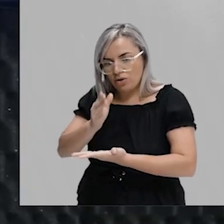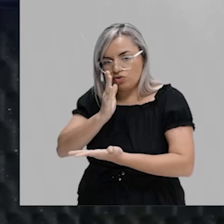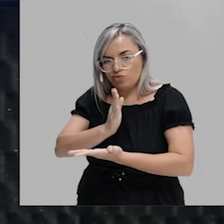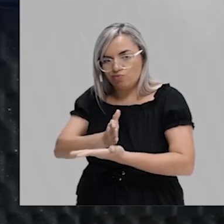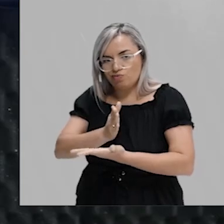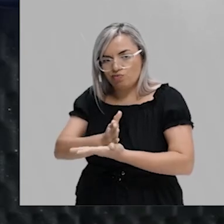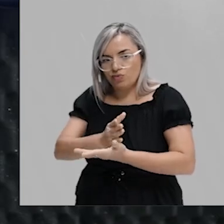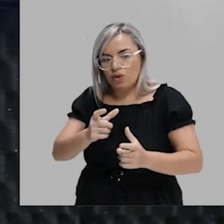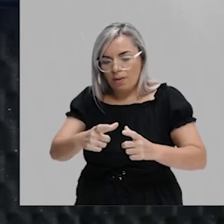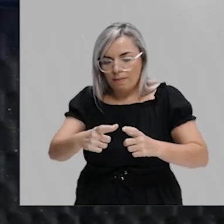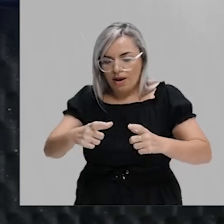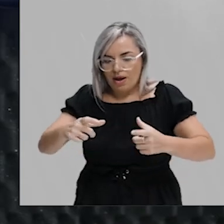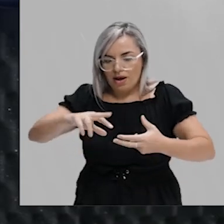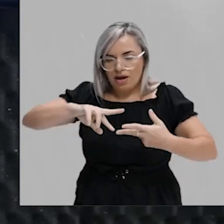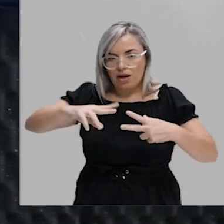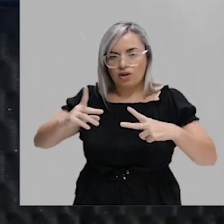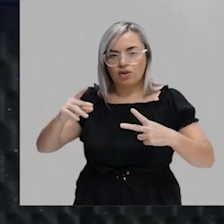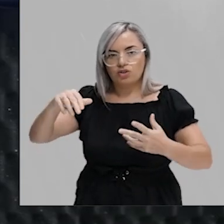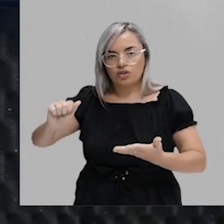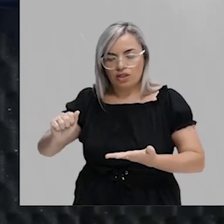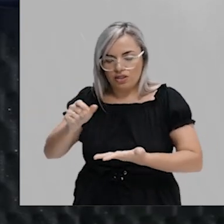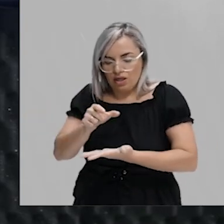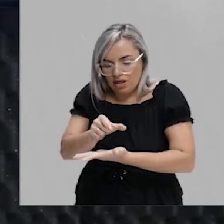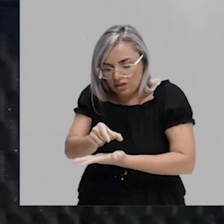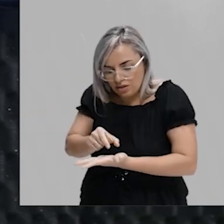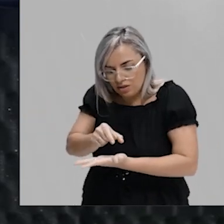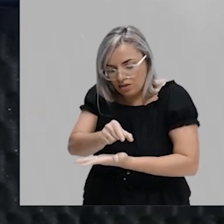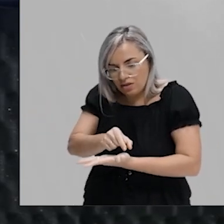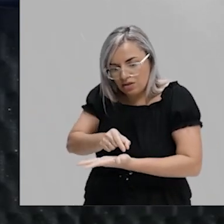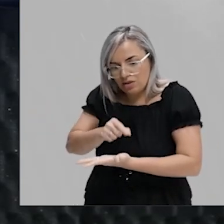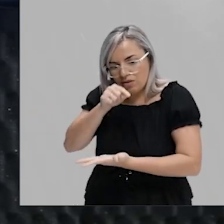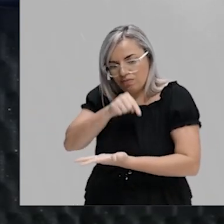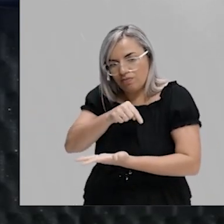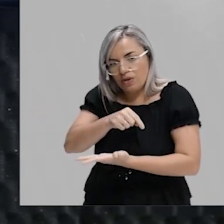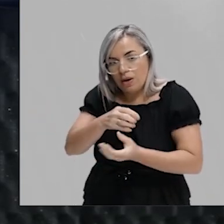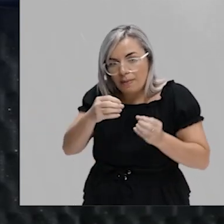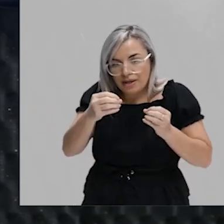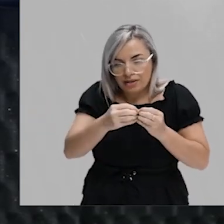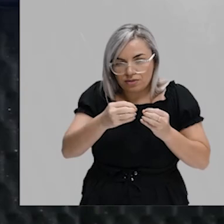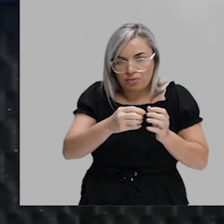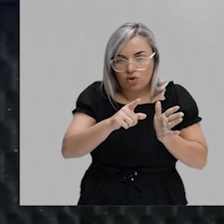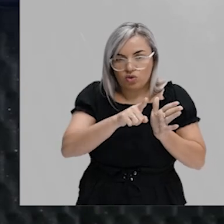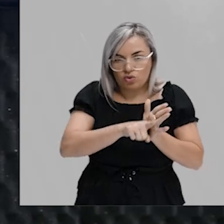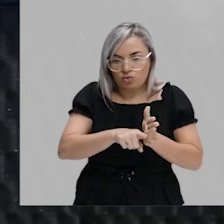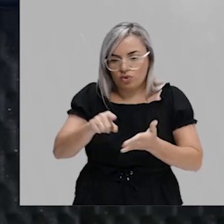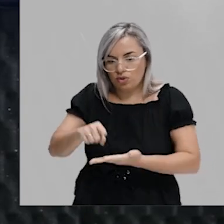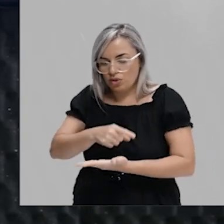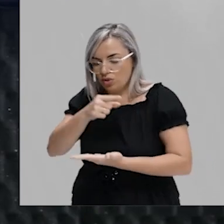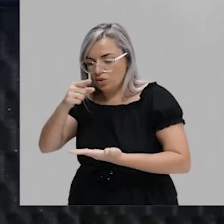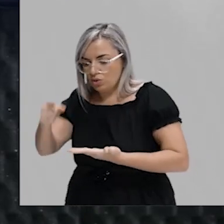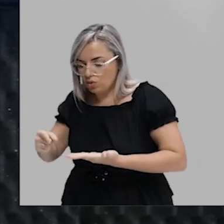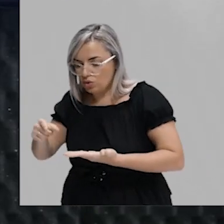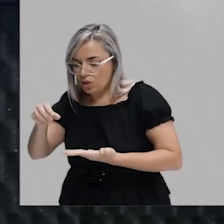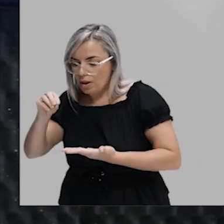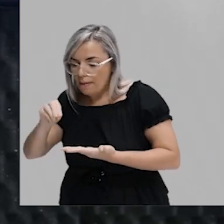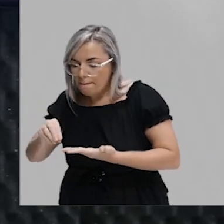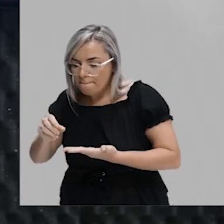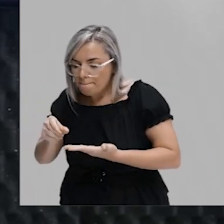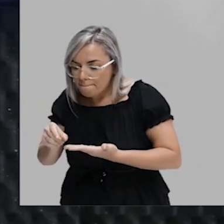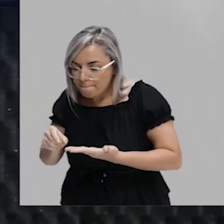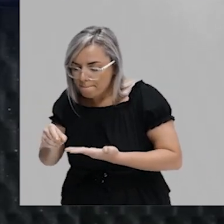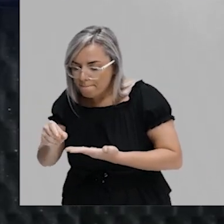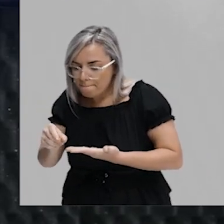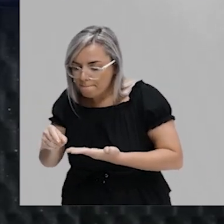trás. Veja, ó, os fragmentos menores eles chegaram aqui nessa região, quando eu desliguei o aparelho. Mas só que